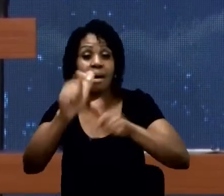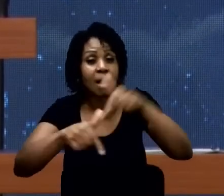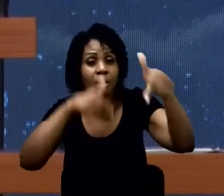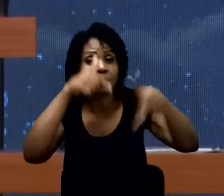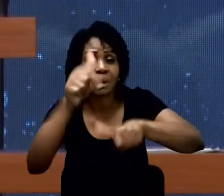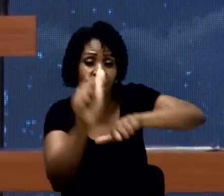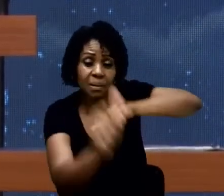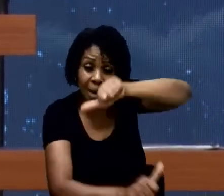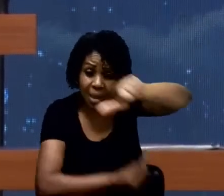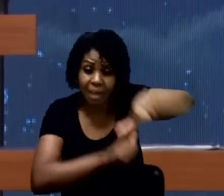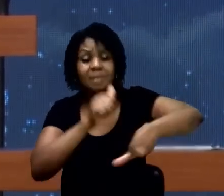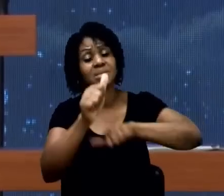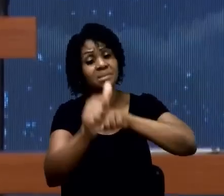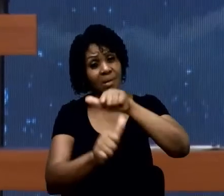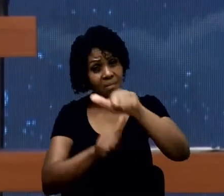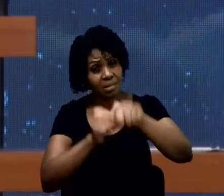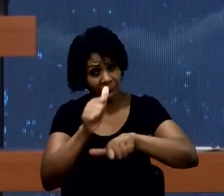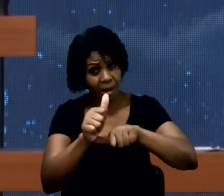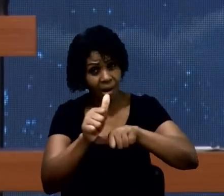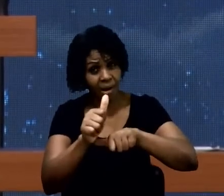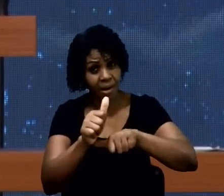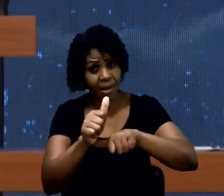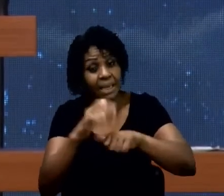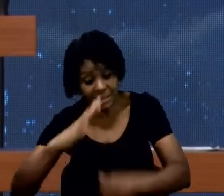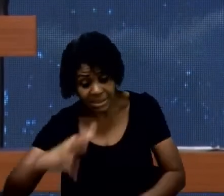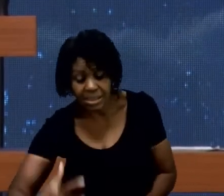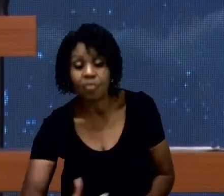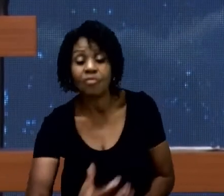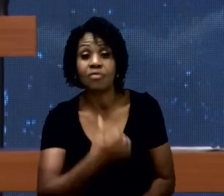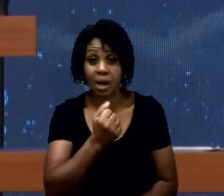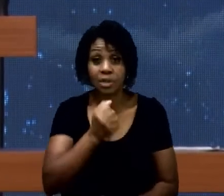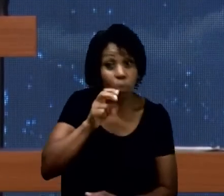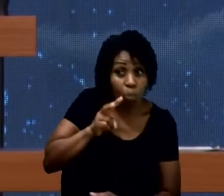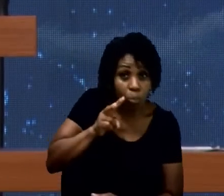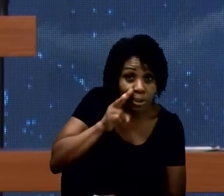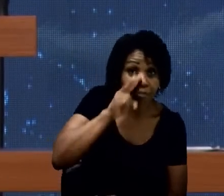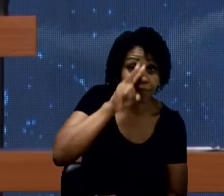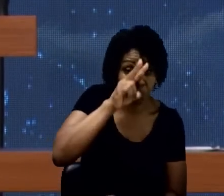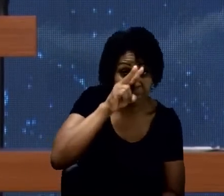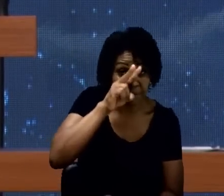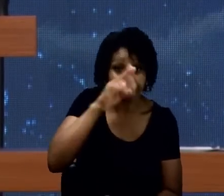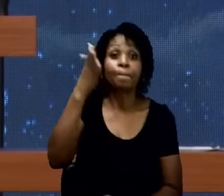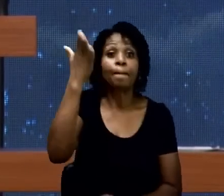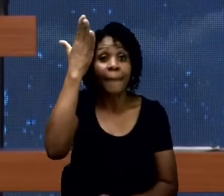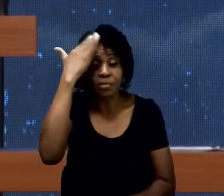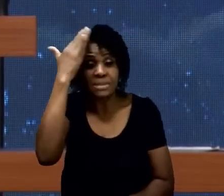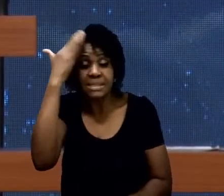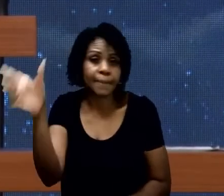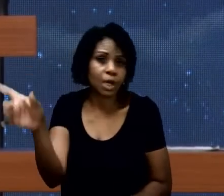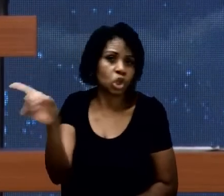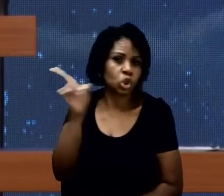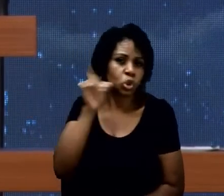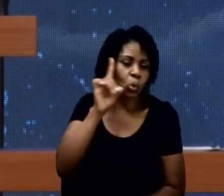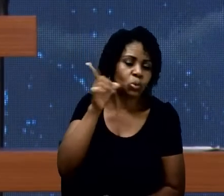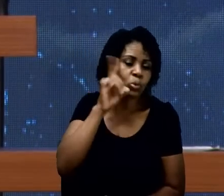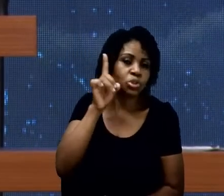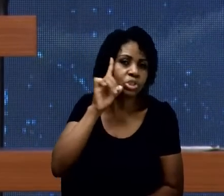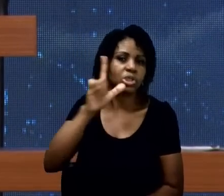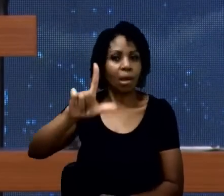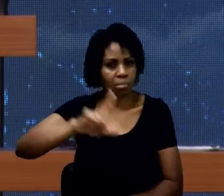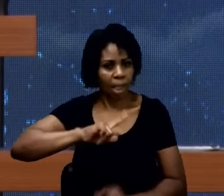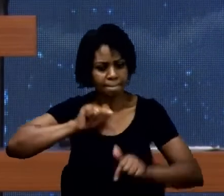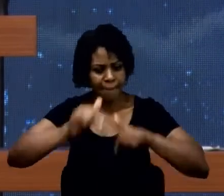restaurar, e uma missão para salvar. Força tarefa. Você sabia que todos os dias tem uma força tarefa na tua direção?